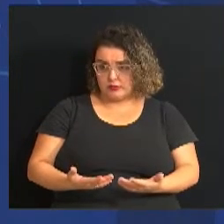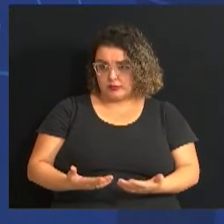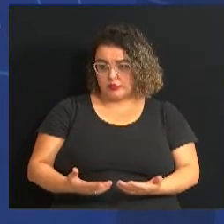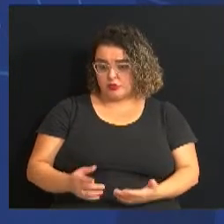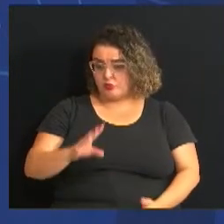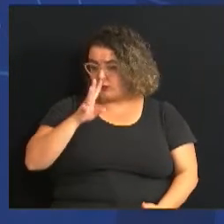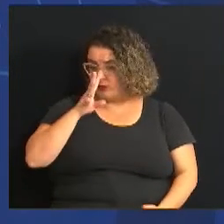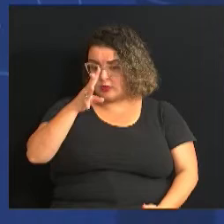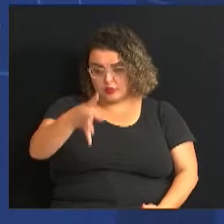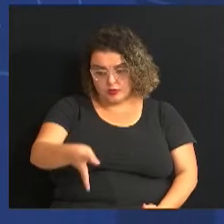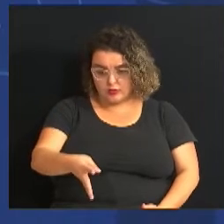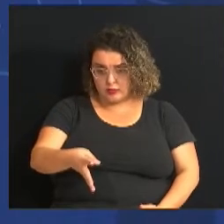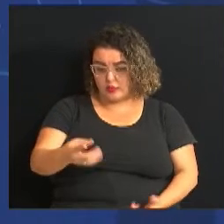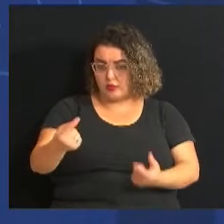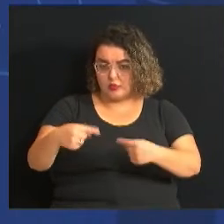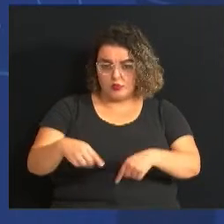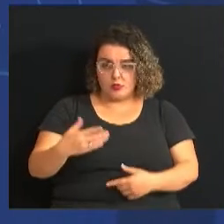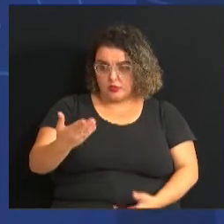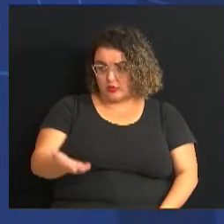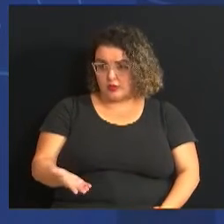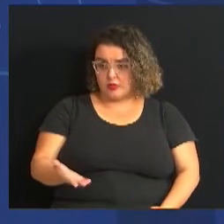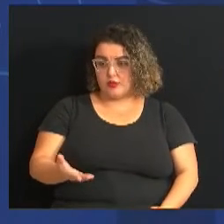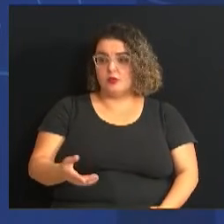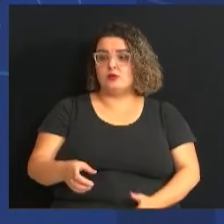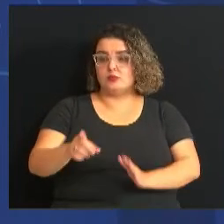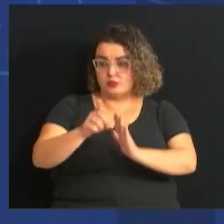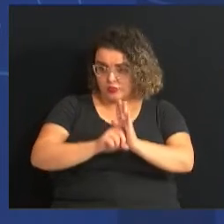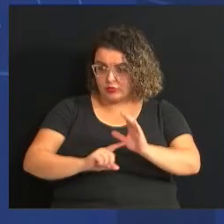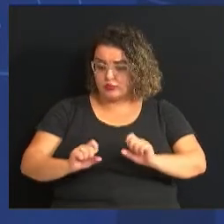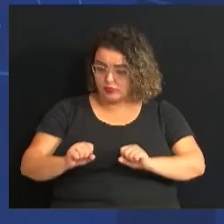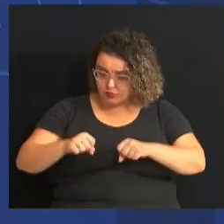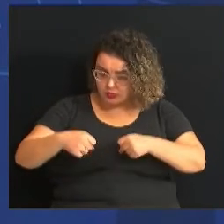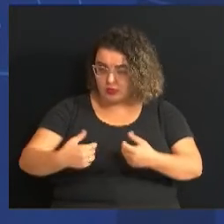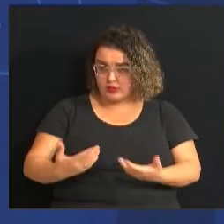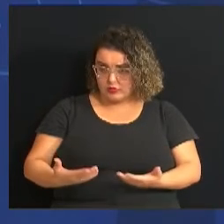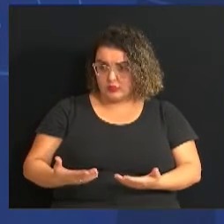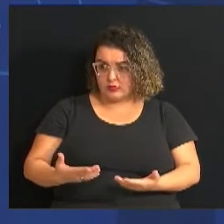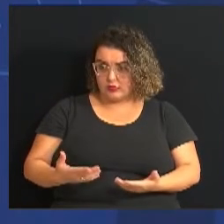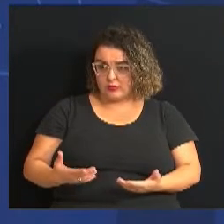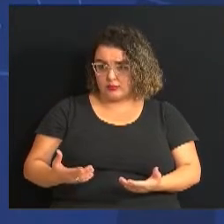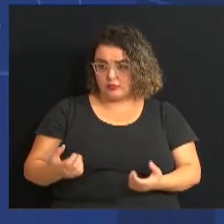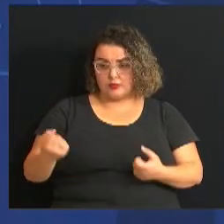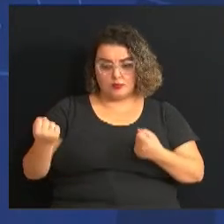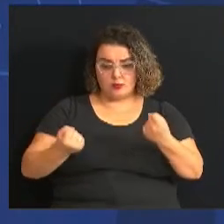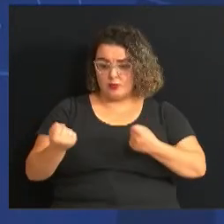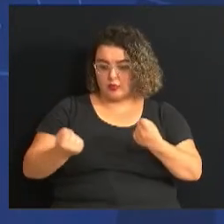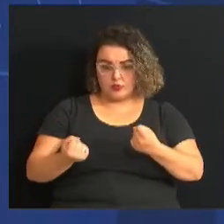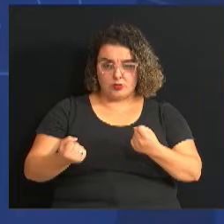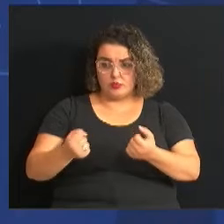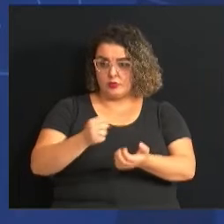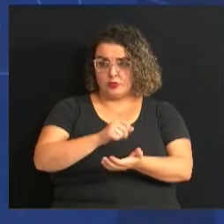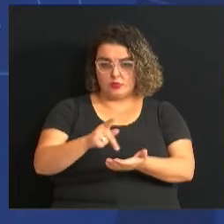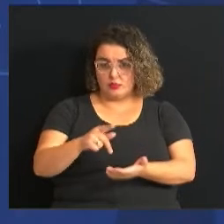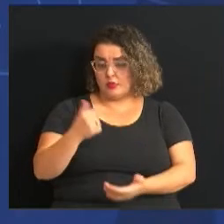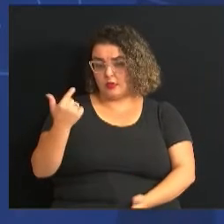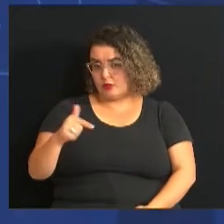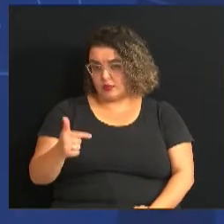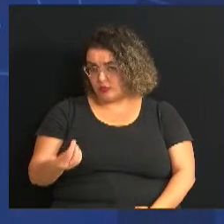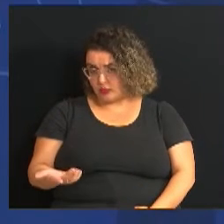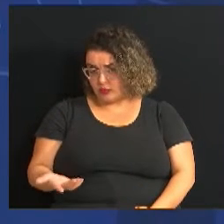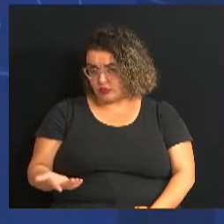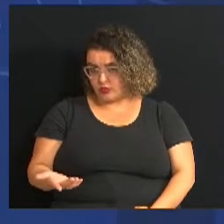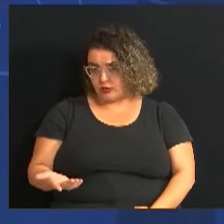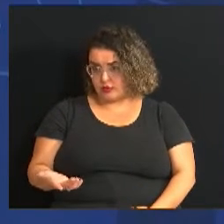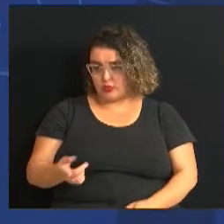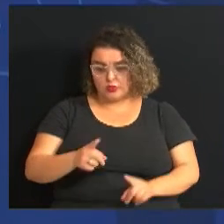que estão fazendo contra você, você também tem que ter o direito à sua defesa. E o motorista de aplicativo, por incrível que pareça, ele não tinha nenhum tipo